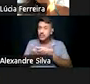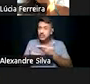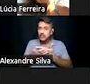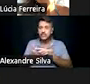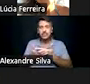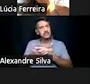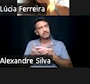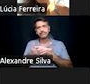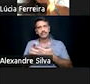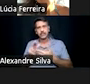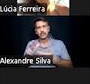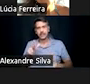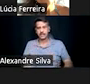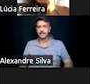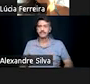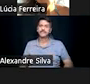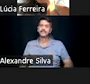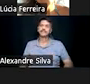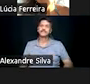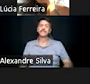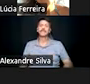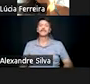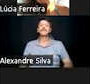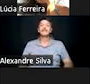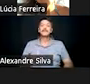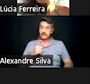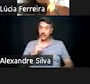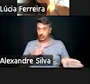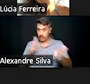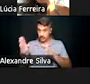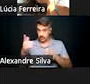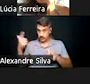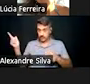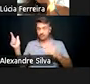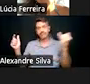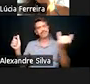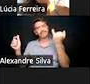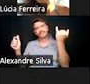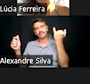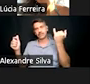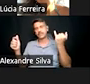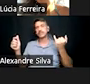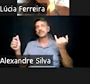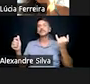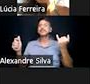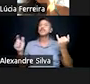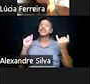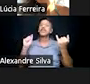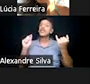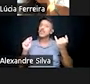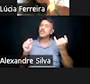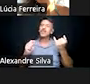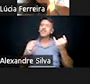parte bonita da história. Mas tem uma outra parte importante, que é a extração